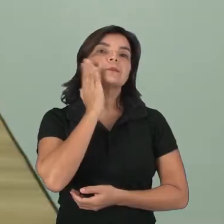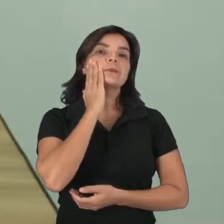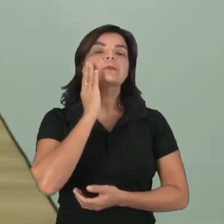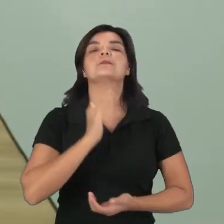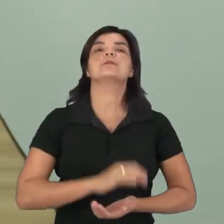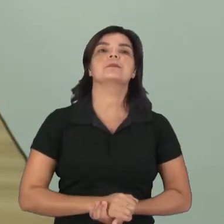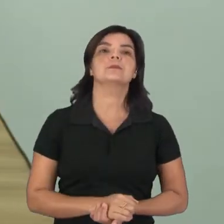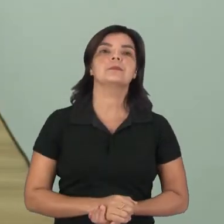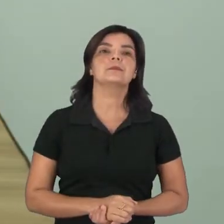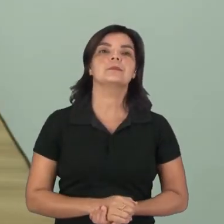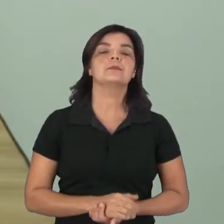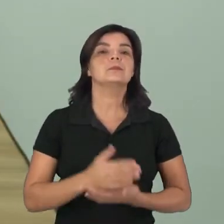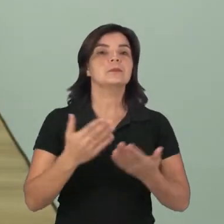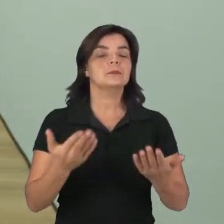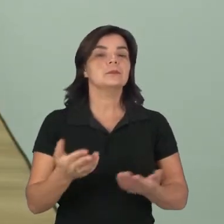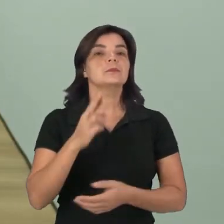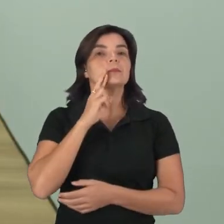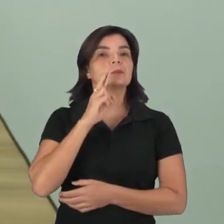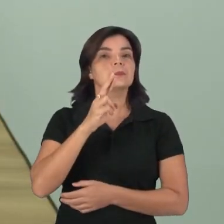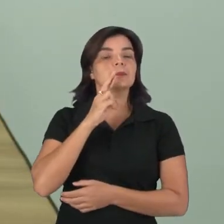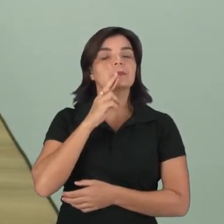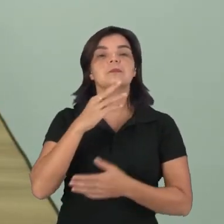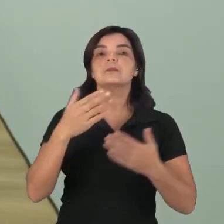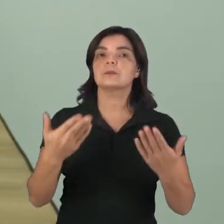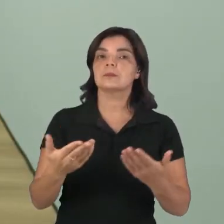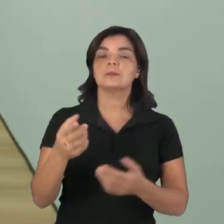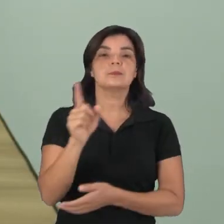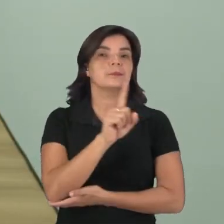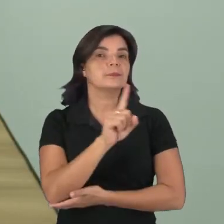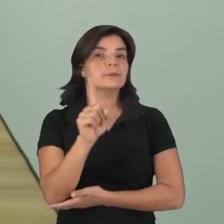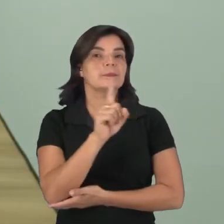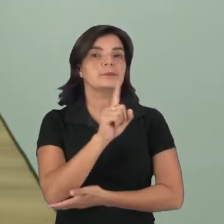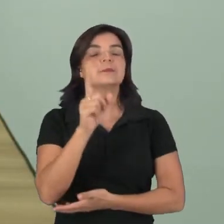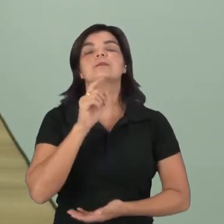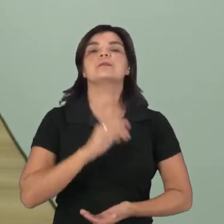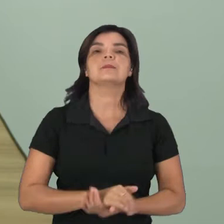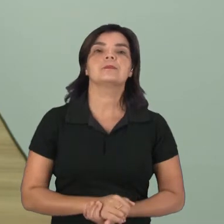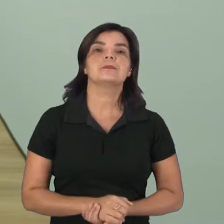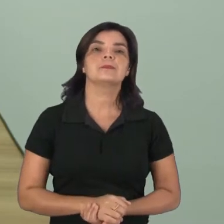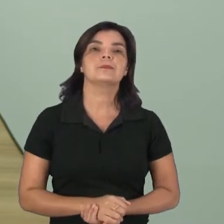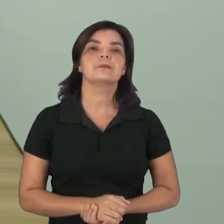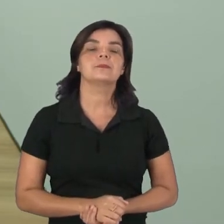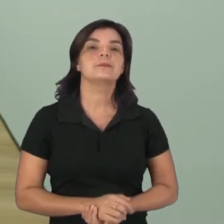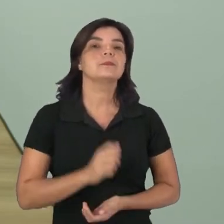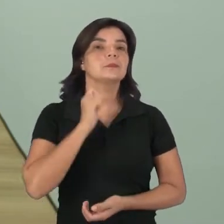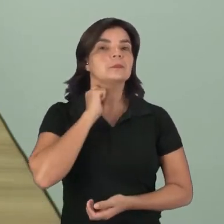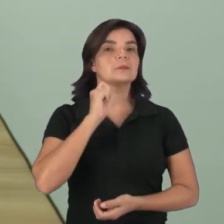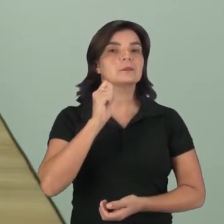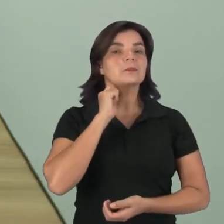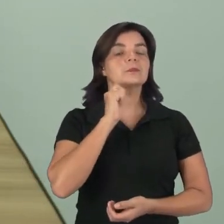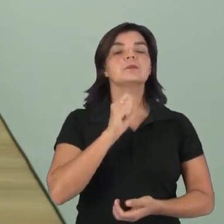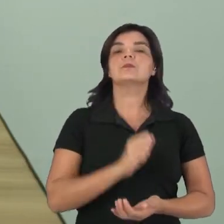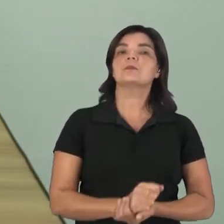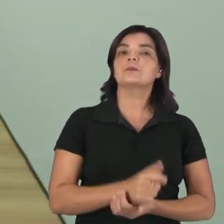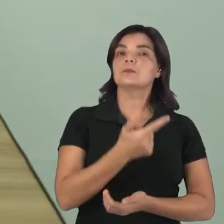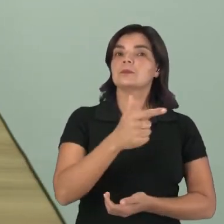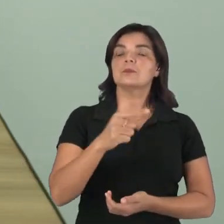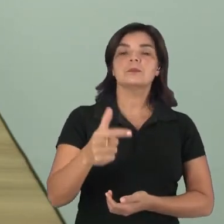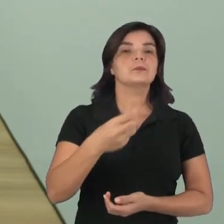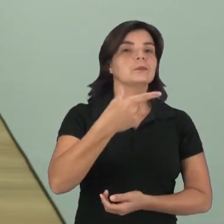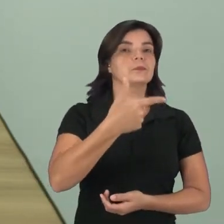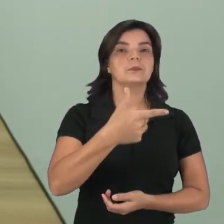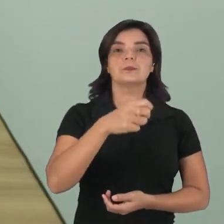isso mesmo então a resposta é não abriu não